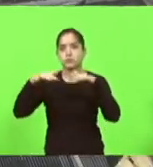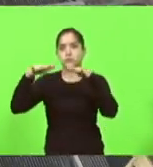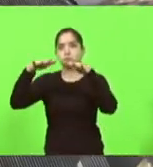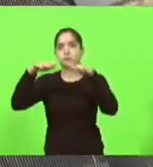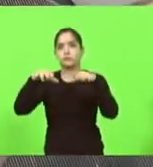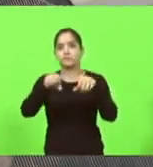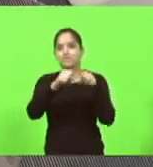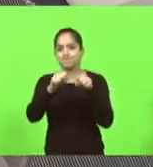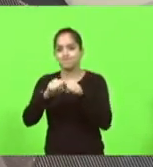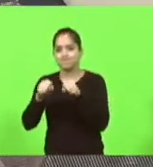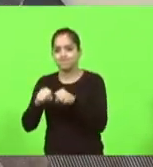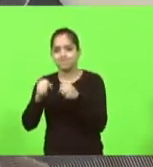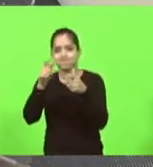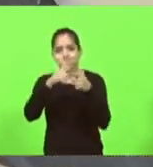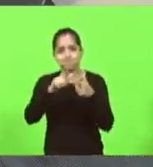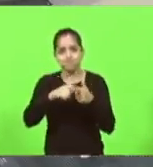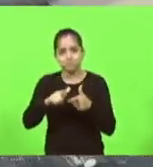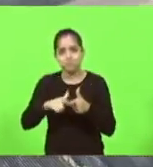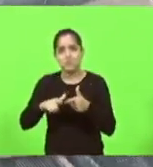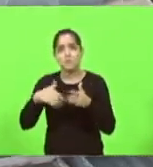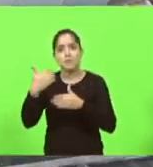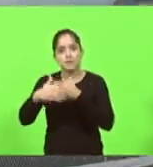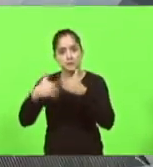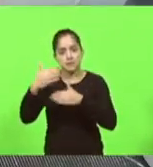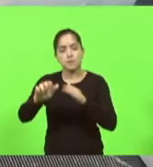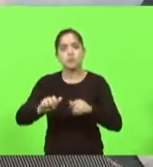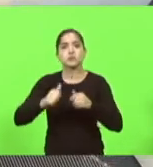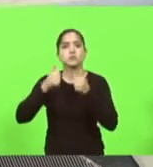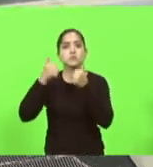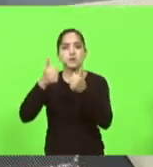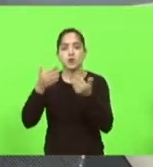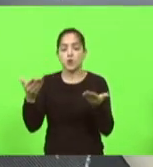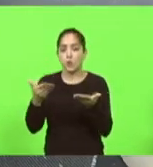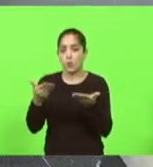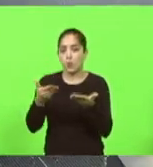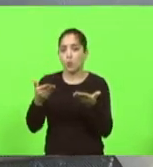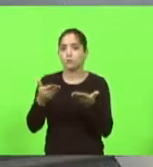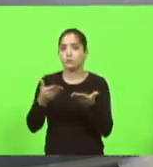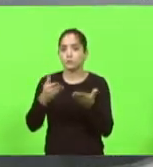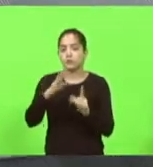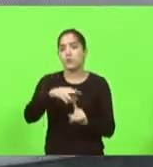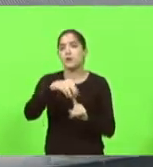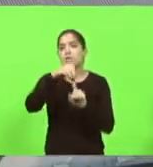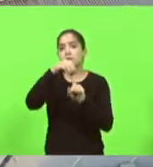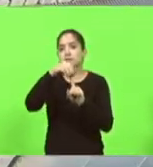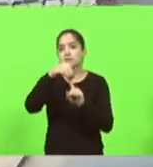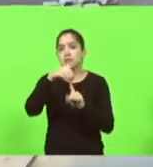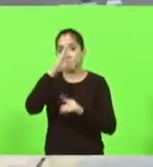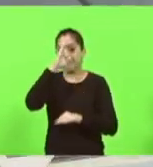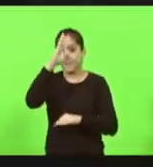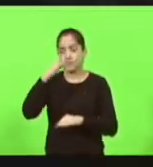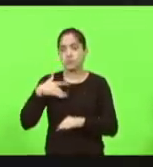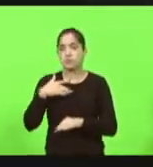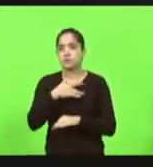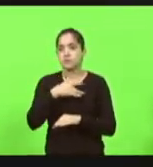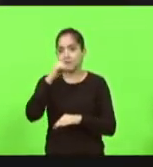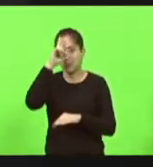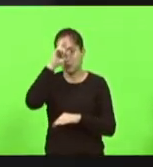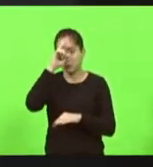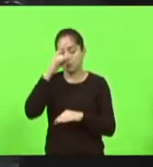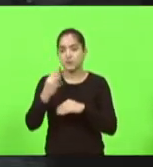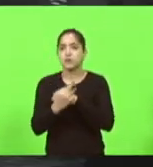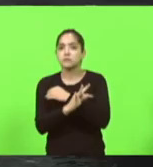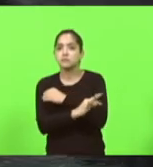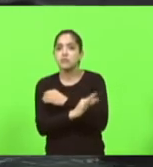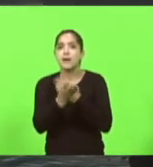cidade, ela se reergueu das cinzas, e hoje ela é uma referência, principalmente na saúde, né? O Hospital de Tubarão, ele atende toda